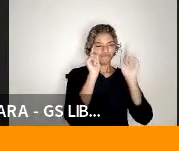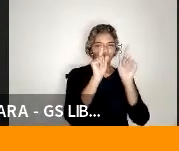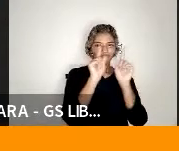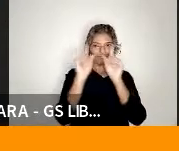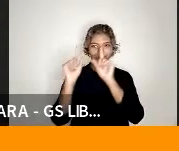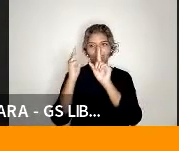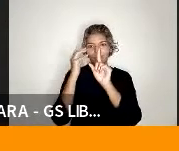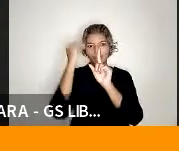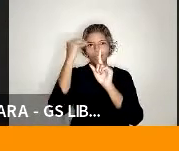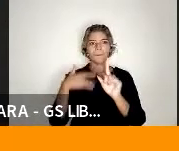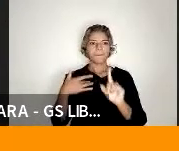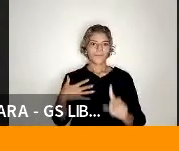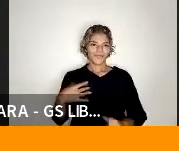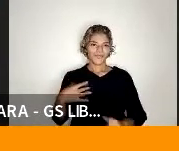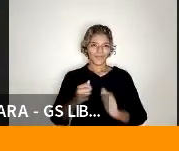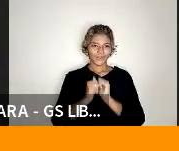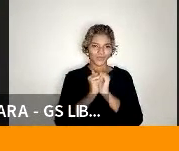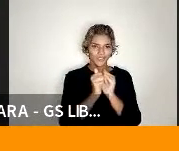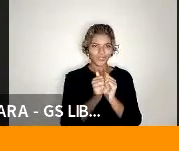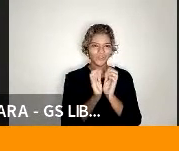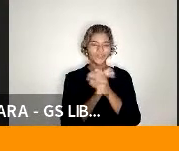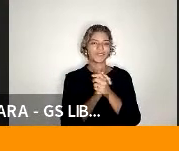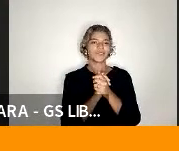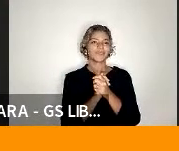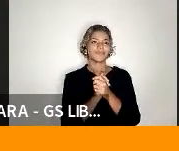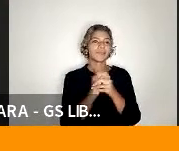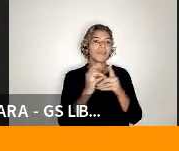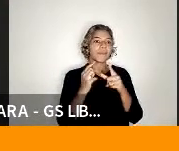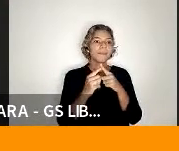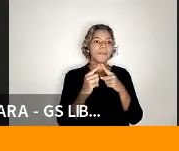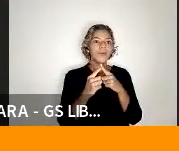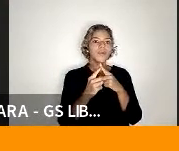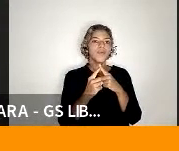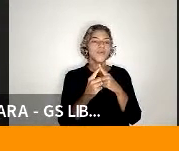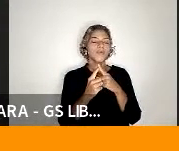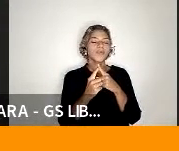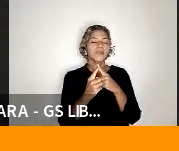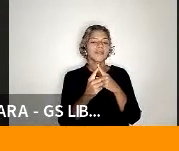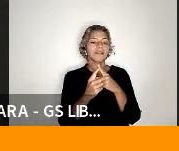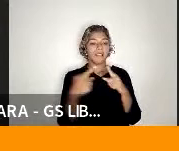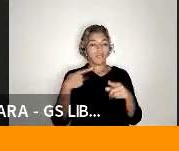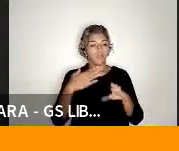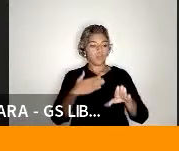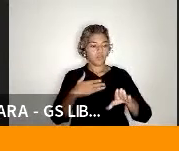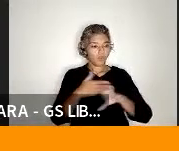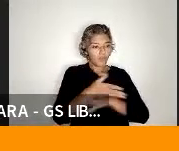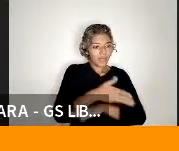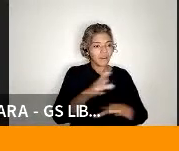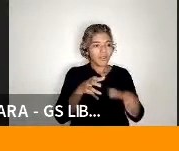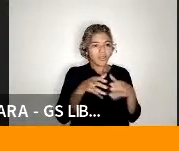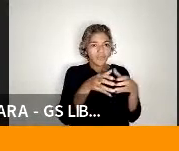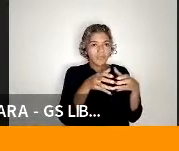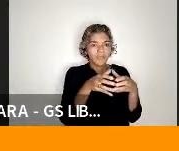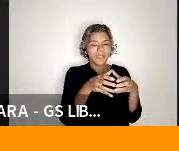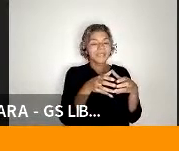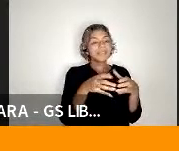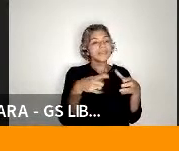deles assim comigo, porque o meu encontro com o comitê passa muito por discussões em torno desse